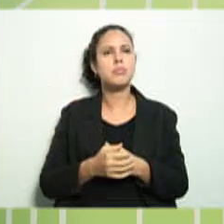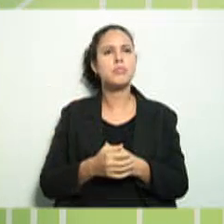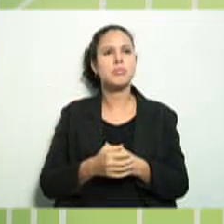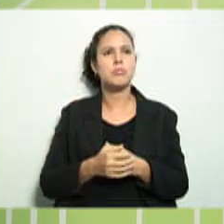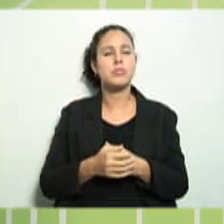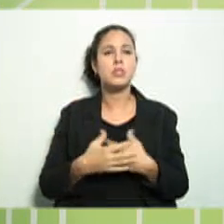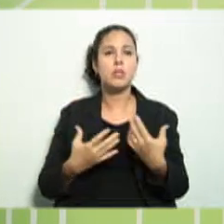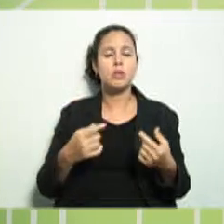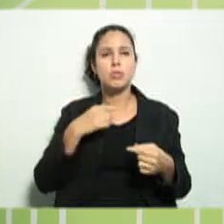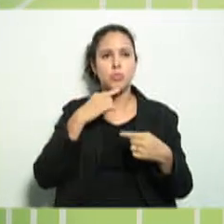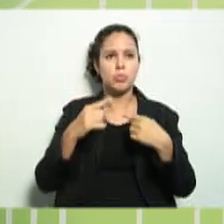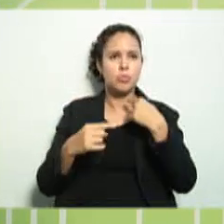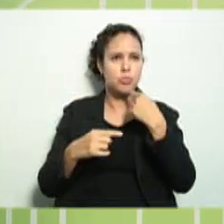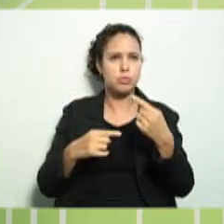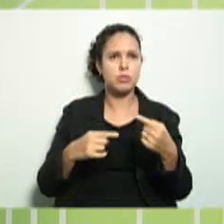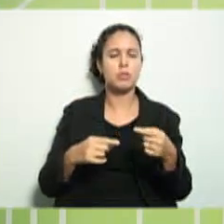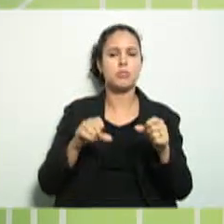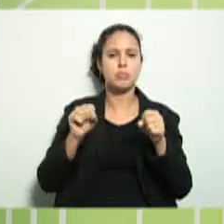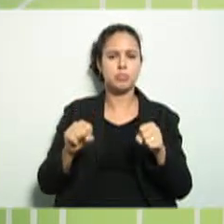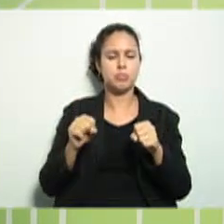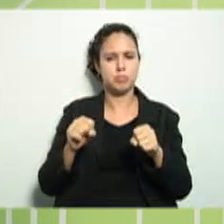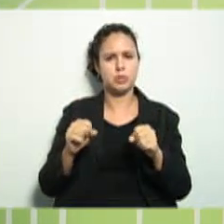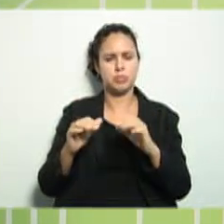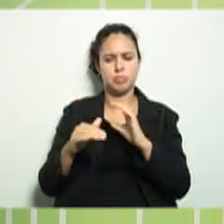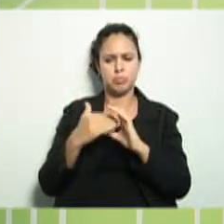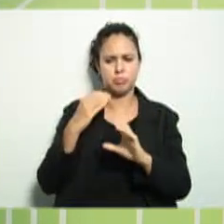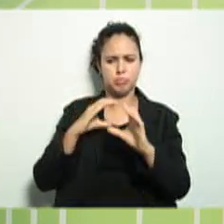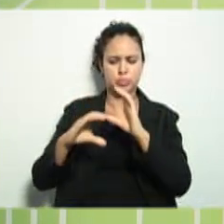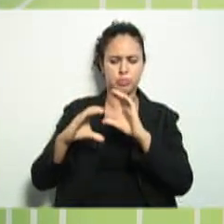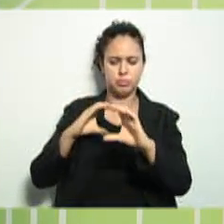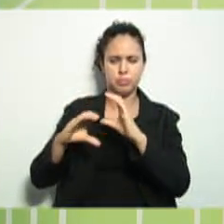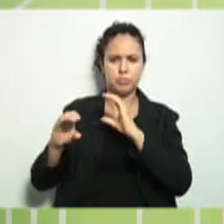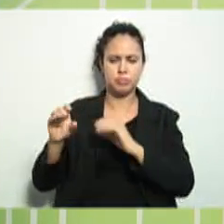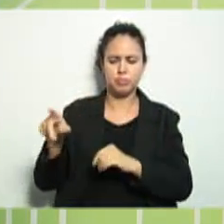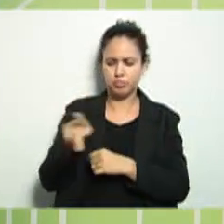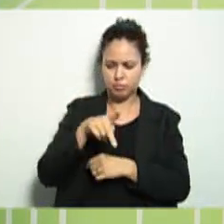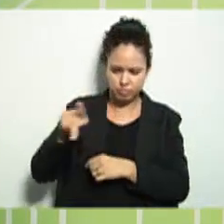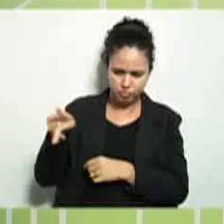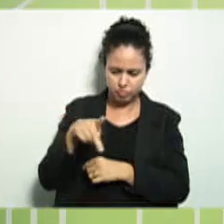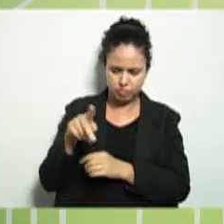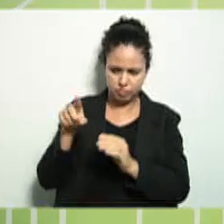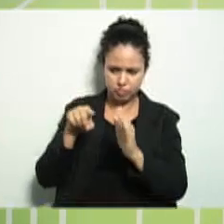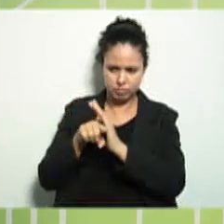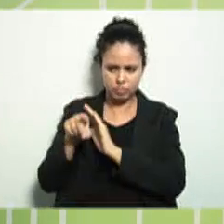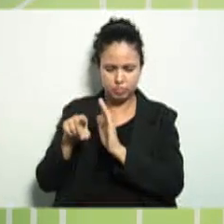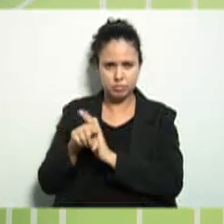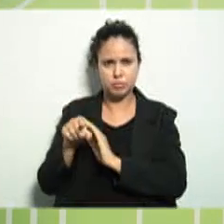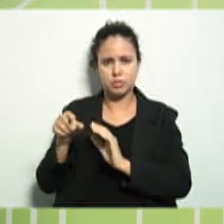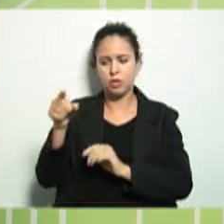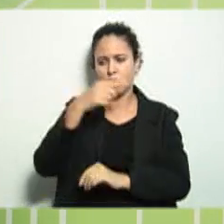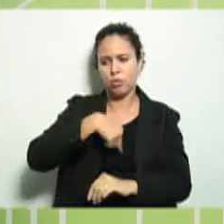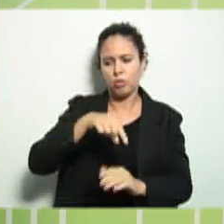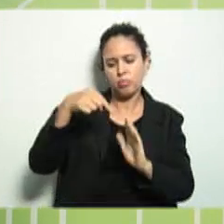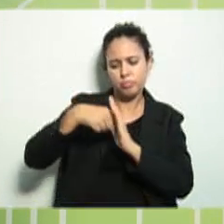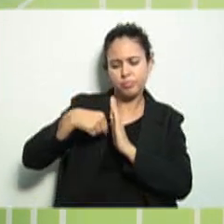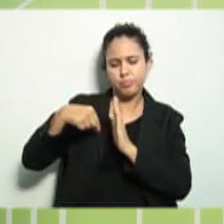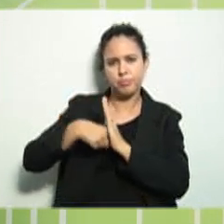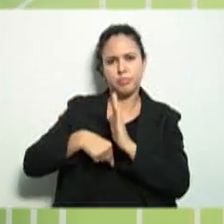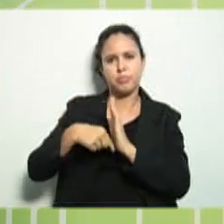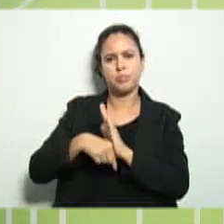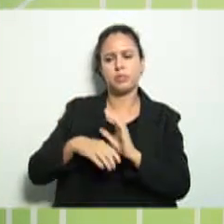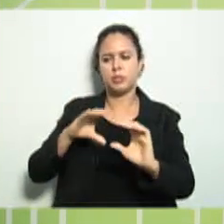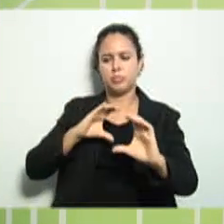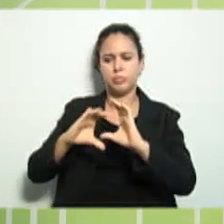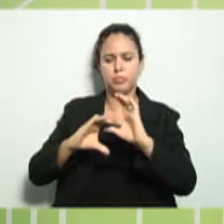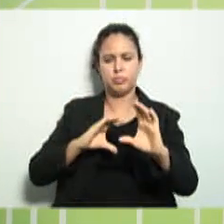Qualquer dúvida que vocês tiverem, se comunique com o seu professor, se comuniquem com a gente. É um prazer muito grande